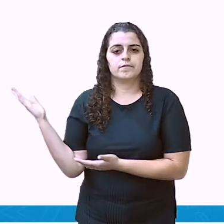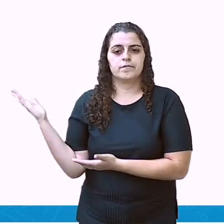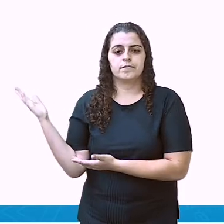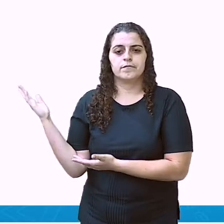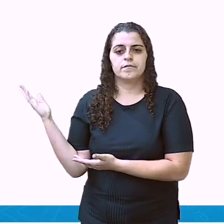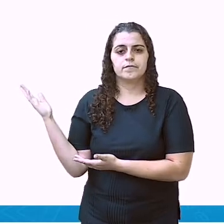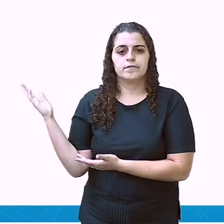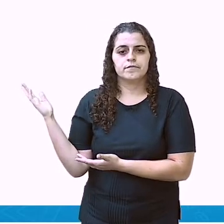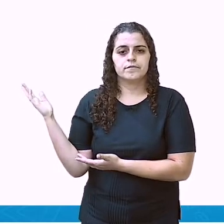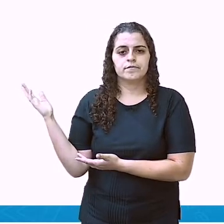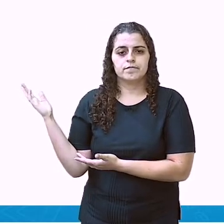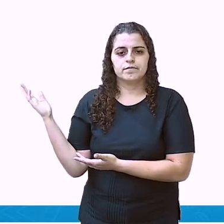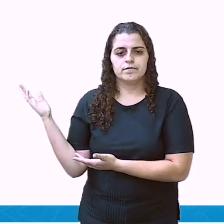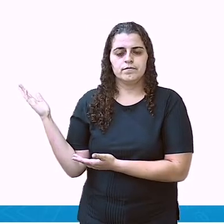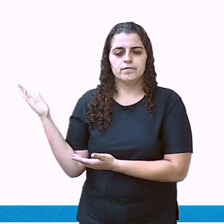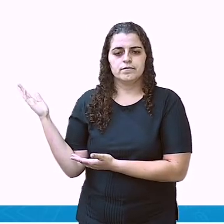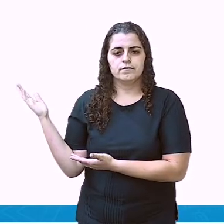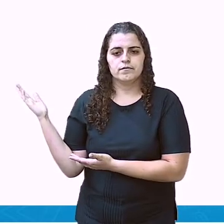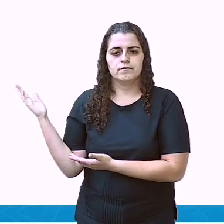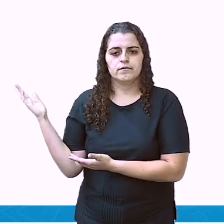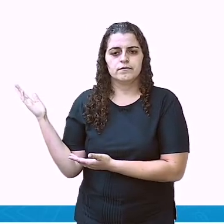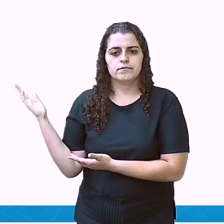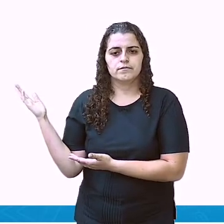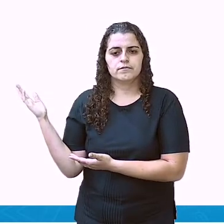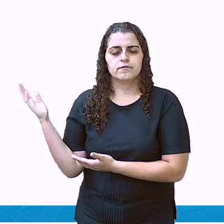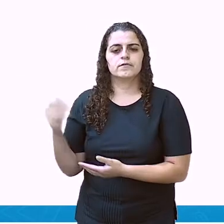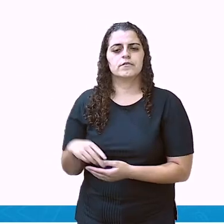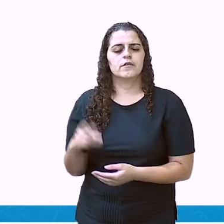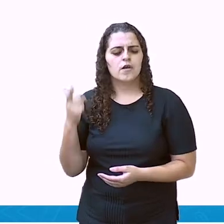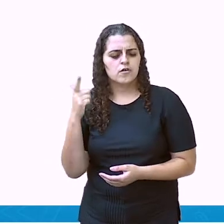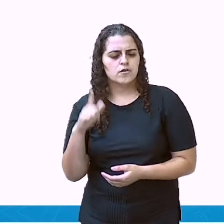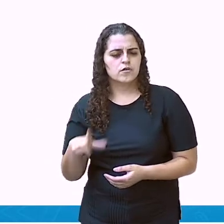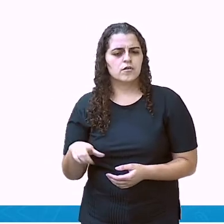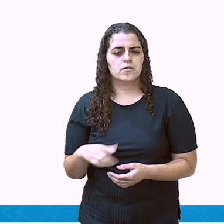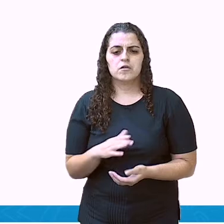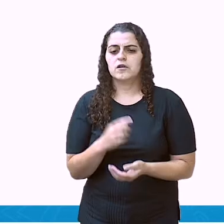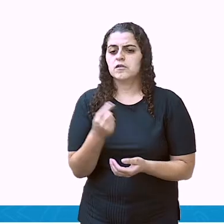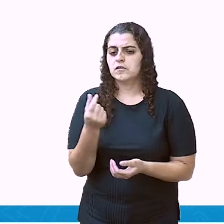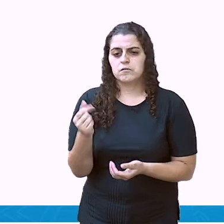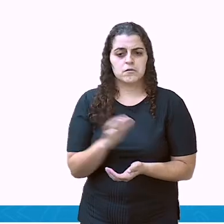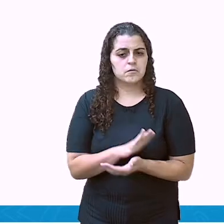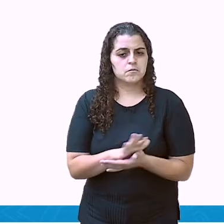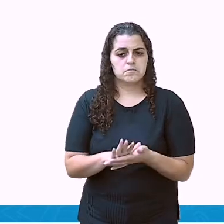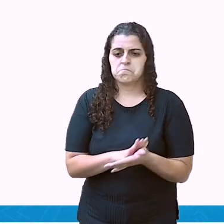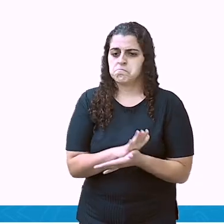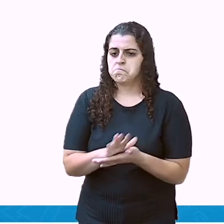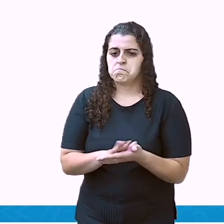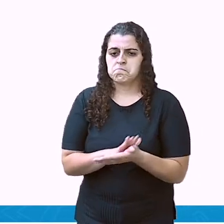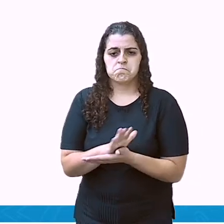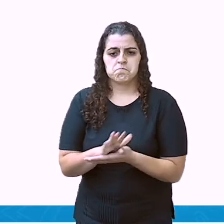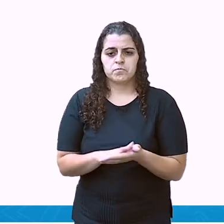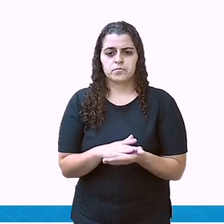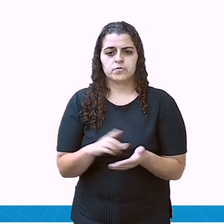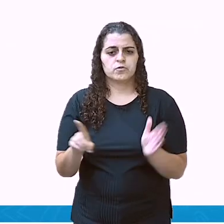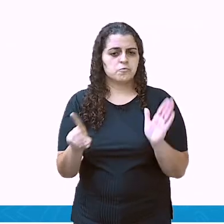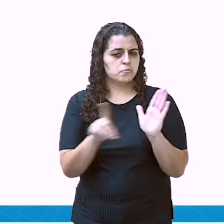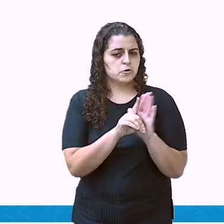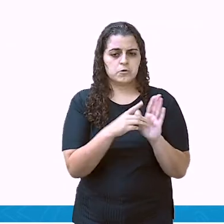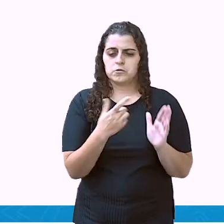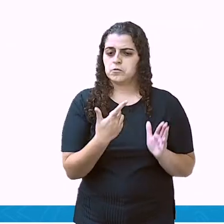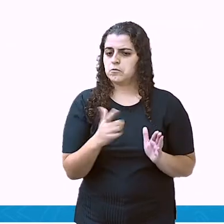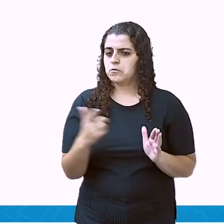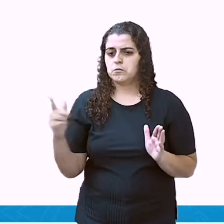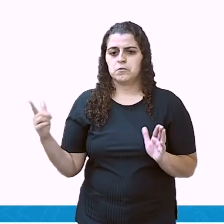para os donos delas, né? Então, repetindo, elas não tinham salário, elas não tinham